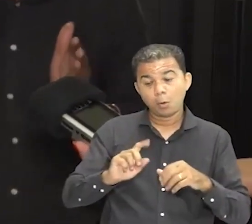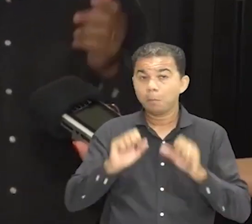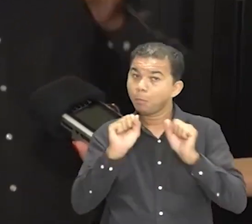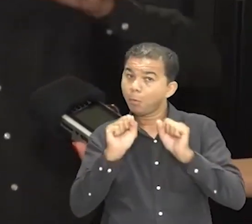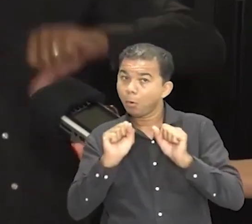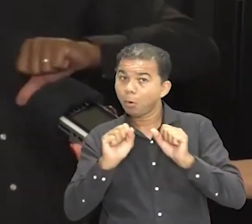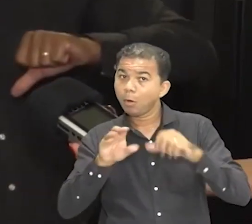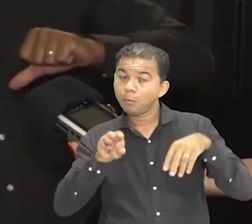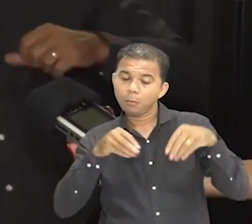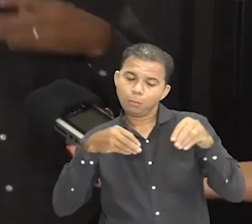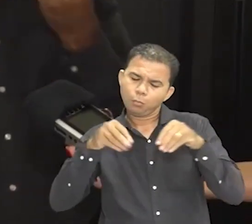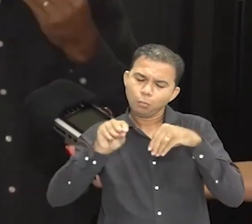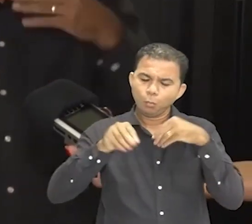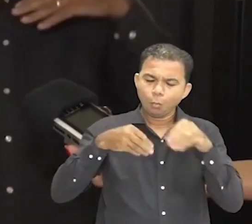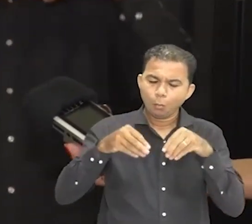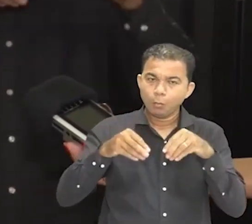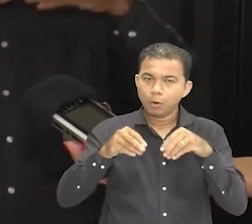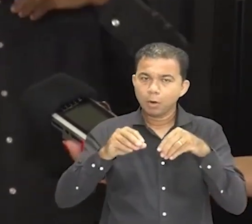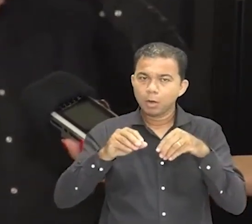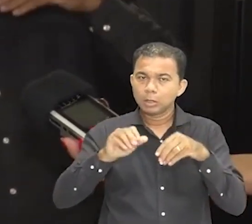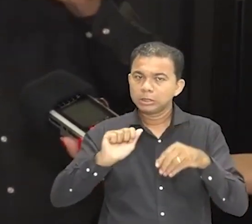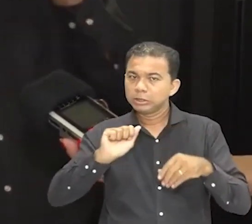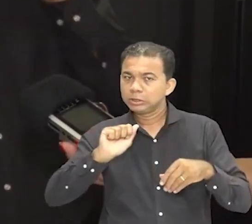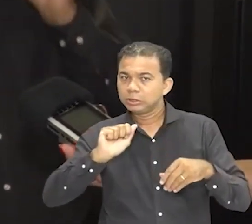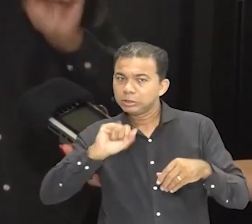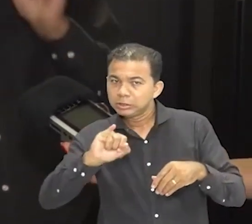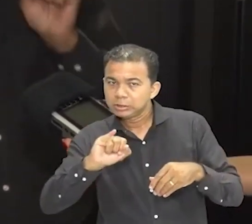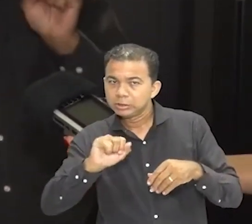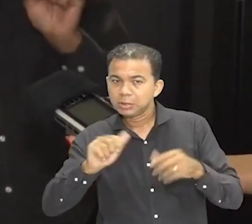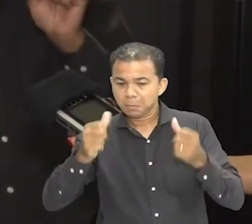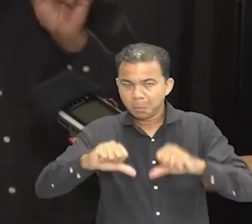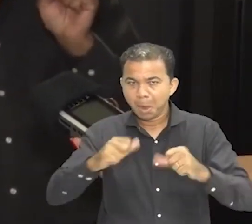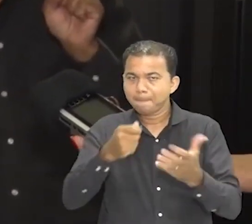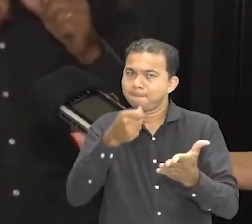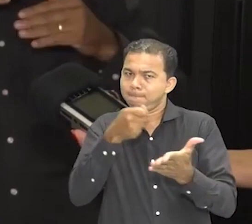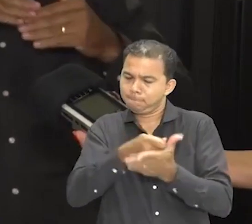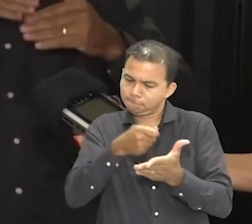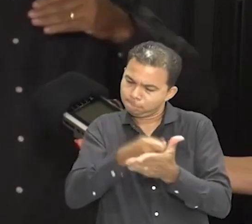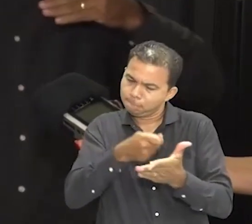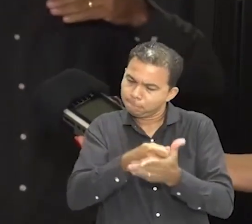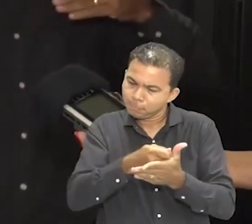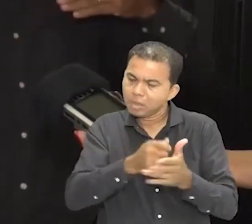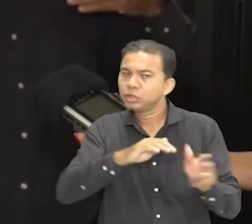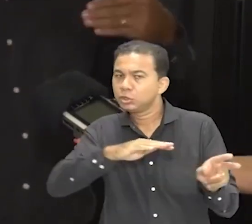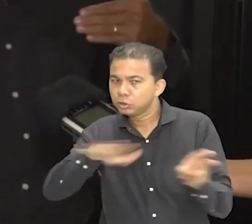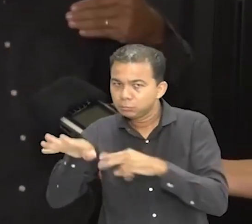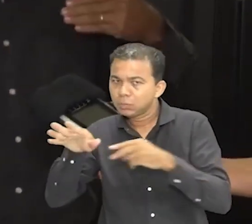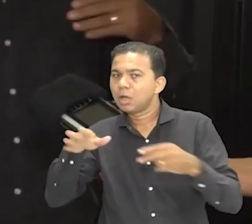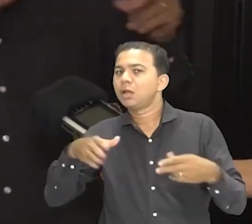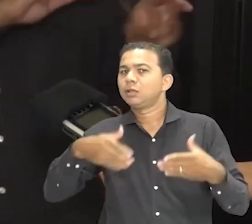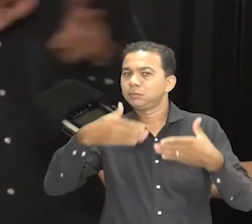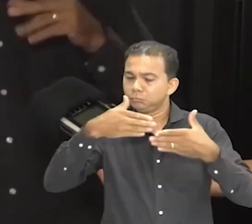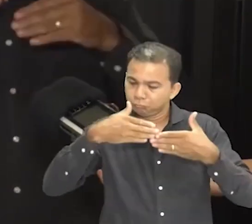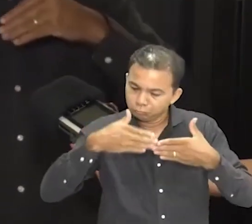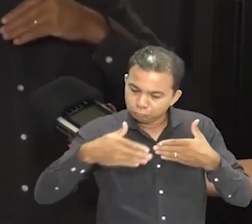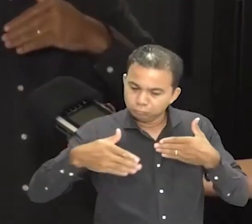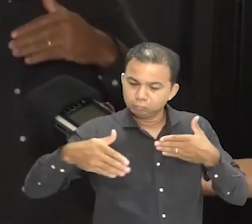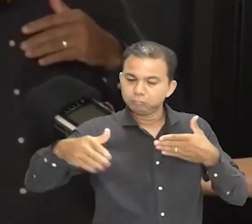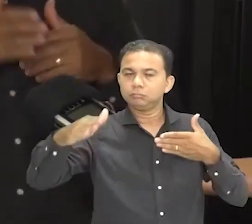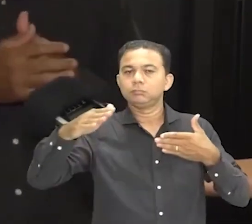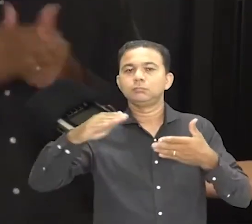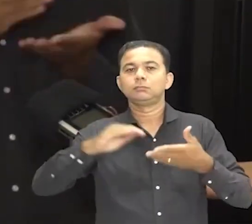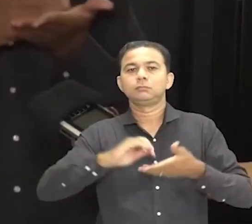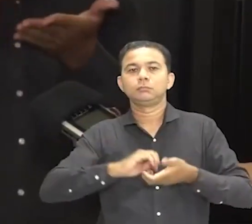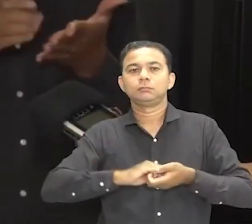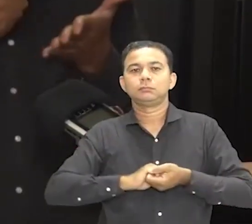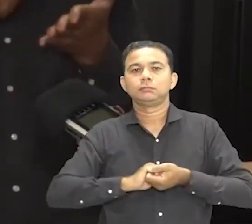podemos até flexibilizar, mas se não estiver nada bem, podemos até endurecer nas próximas semanas, a partir dessas